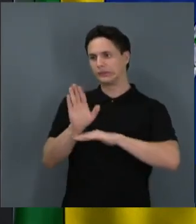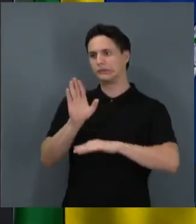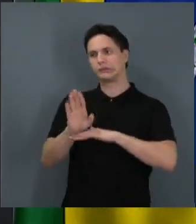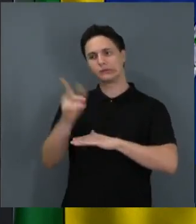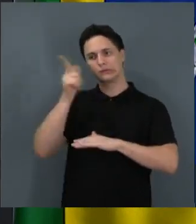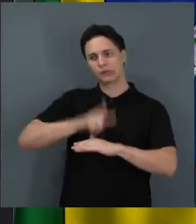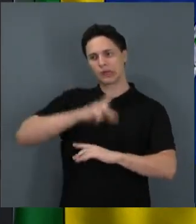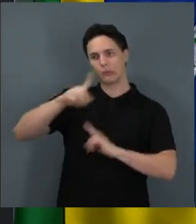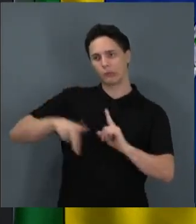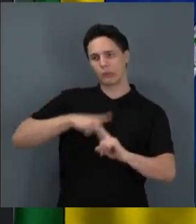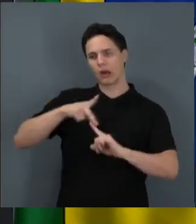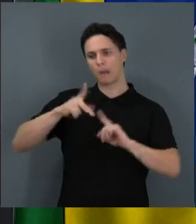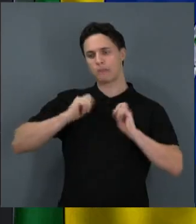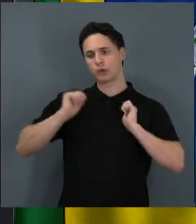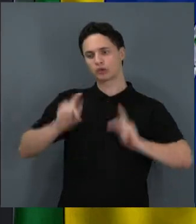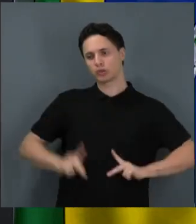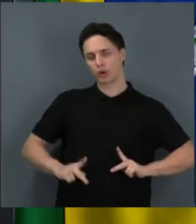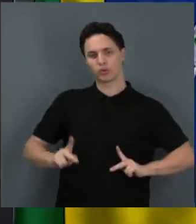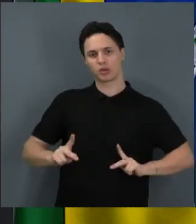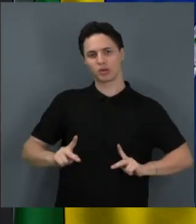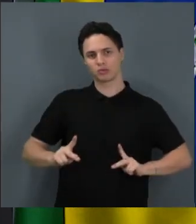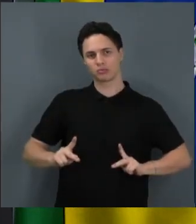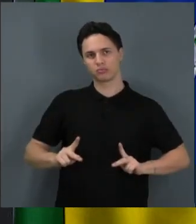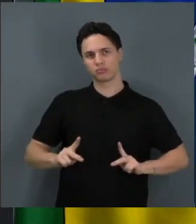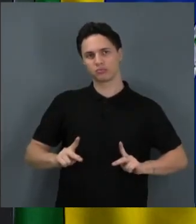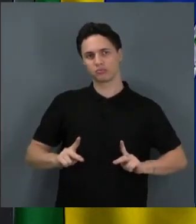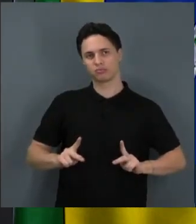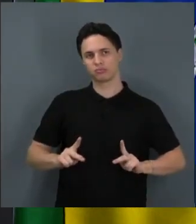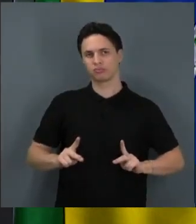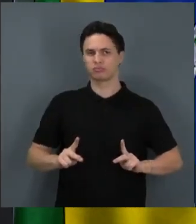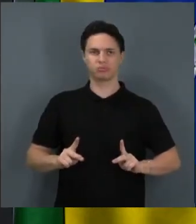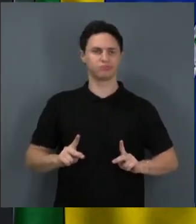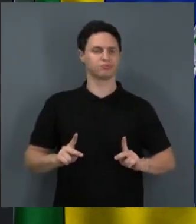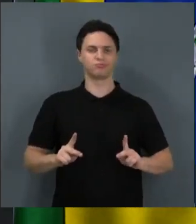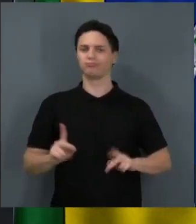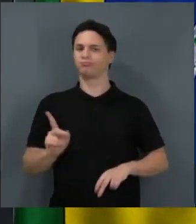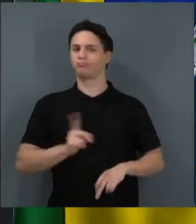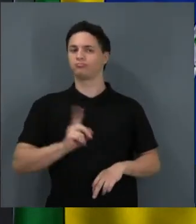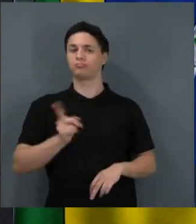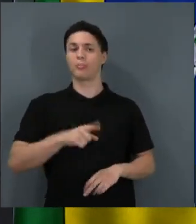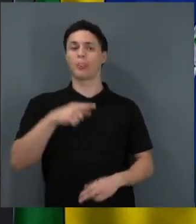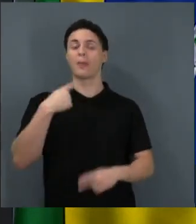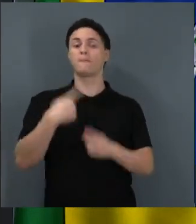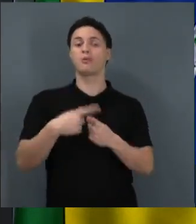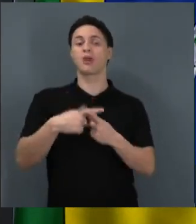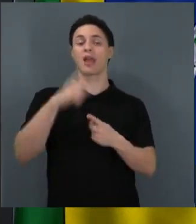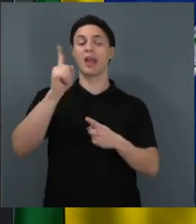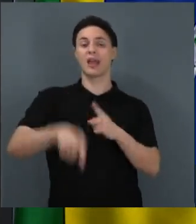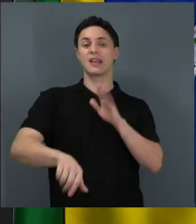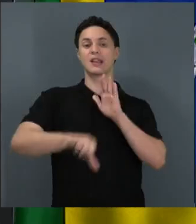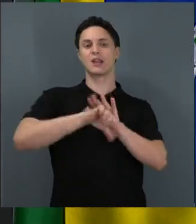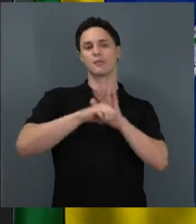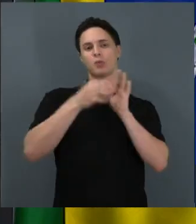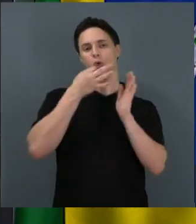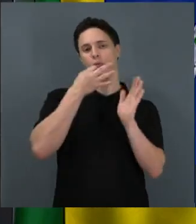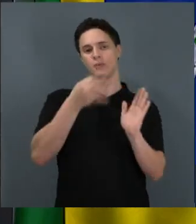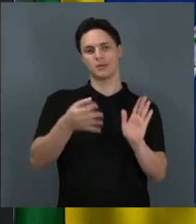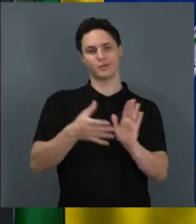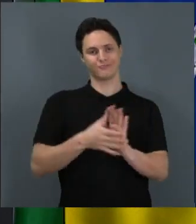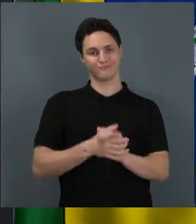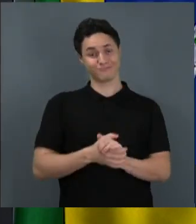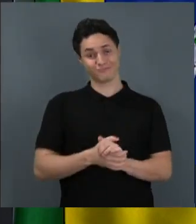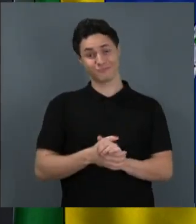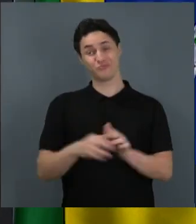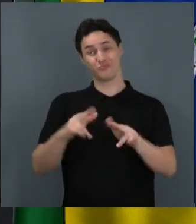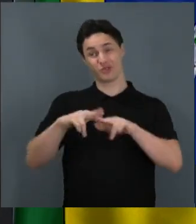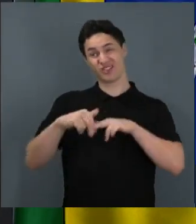aposentadoria digna nos fundos de pensão. Não, não, senhores, é pelo crime de opinião. É por isso que ele